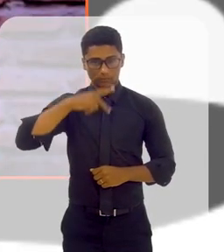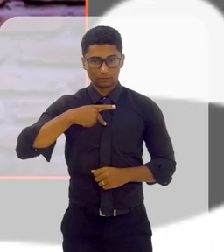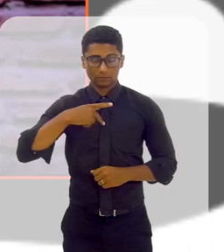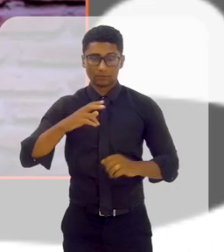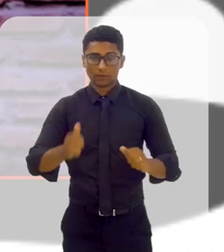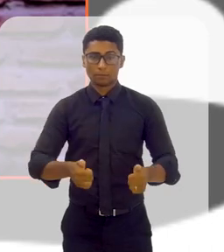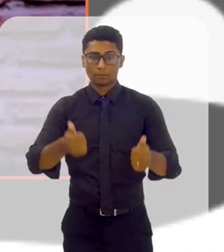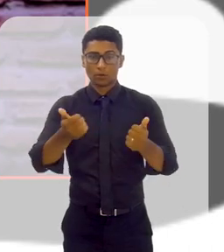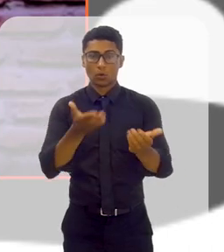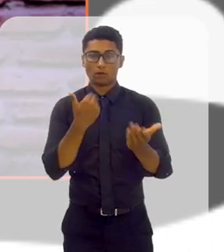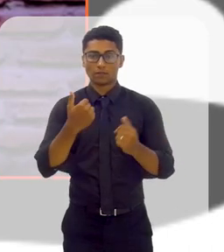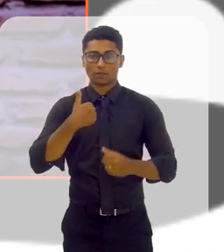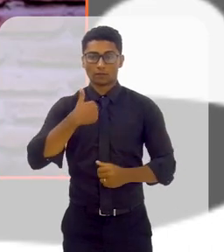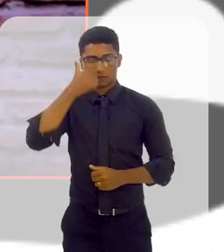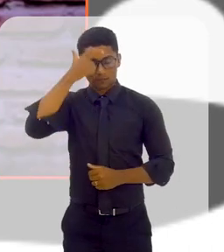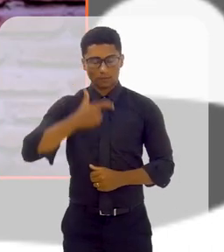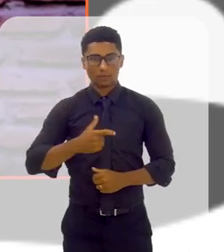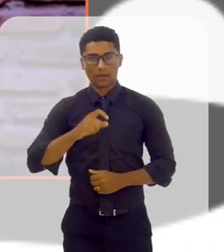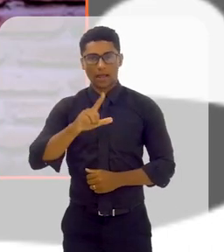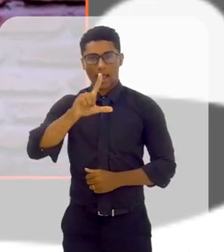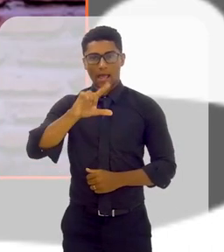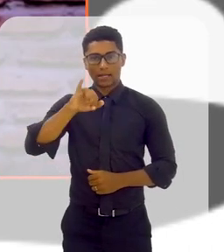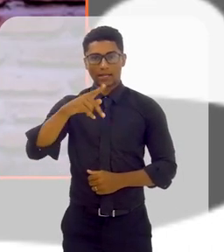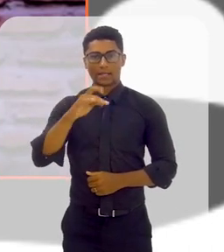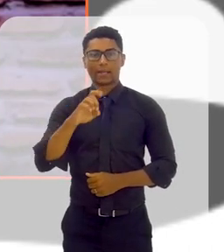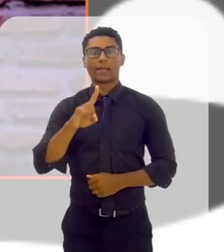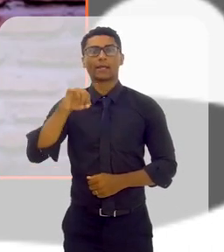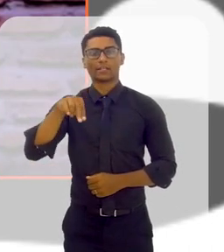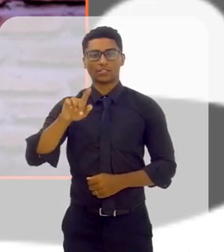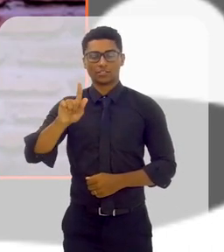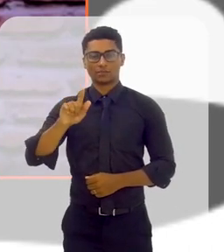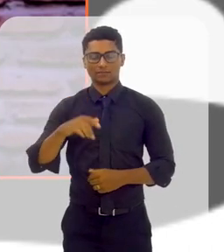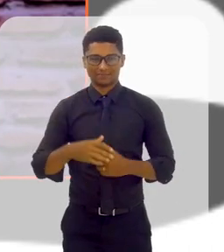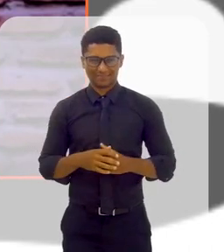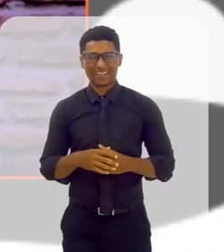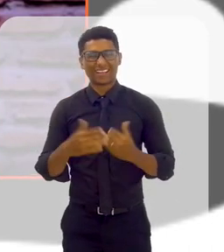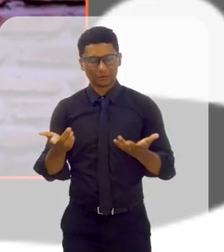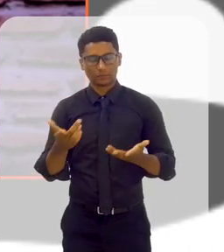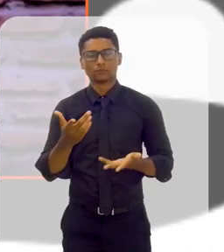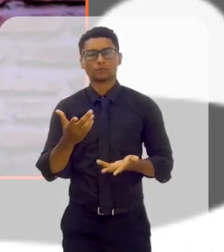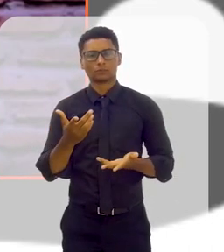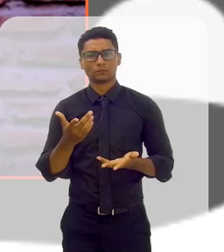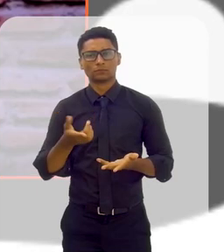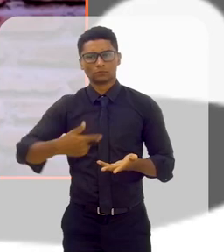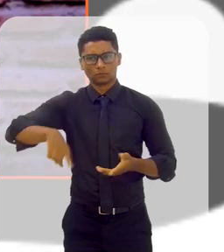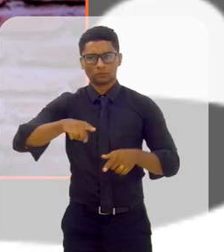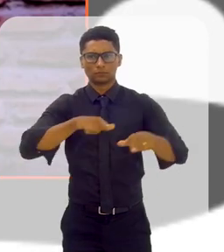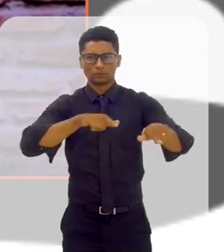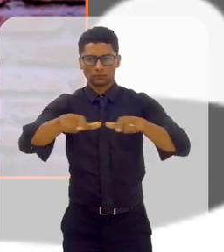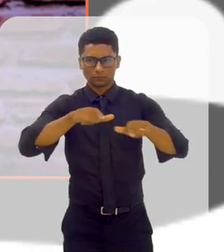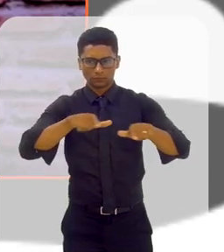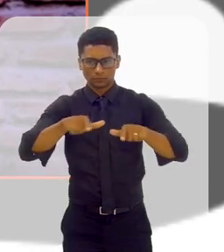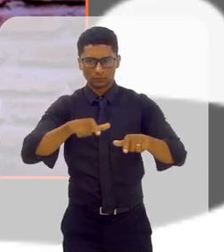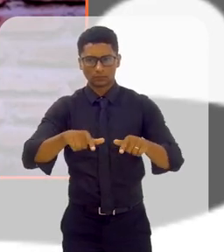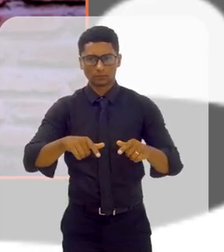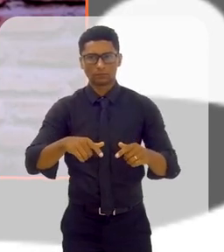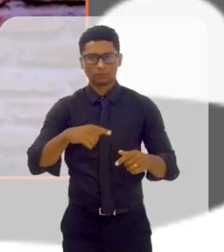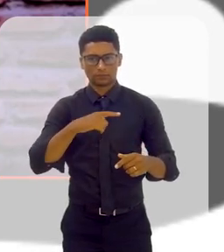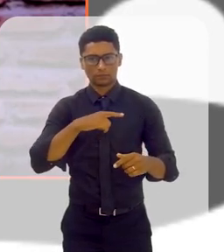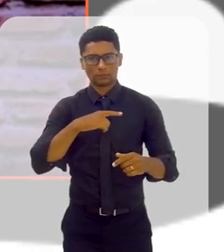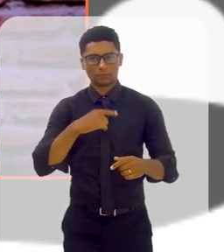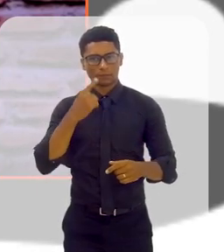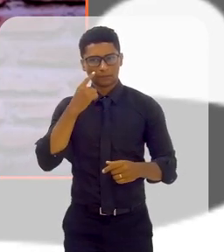pessoal a melhor maneira de falar comigo é via LinkedIn então nós fomentamos o trabalho de acesso